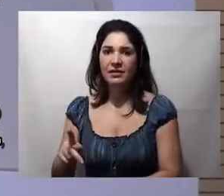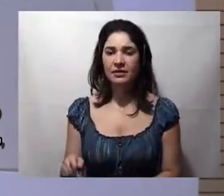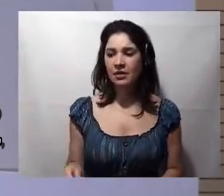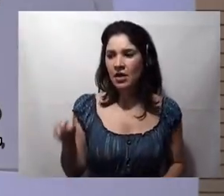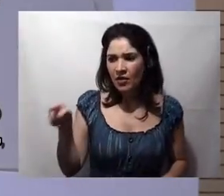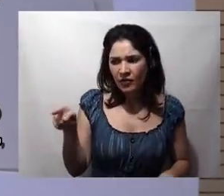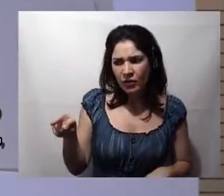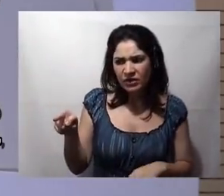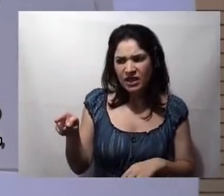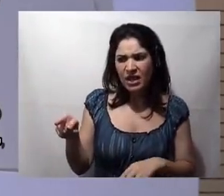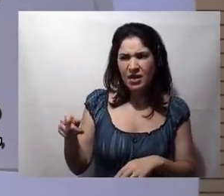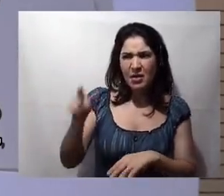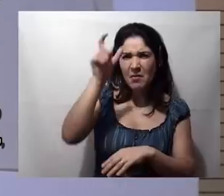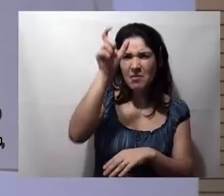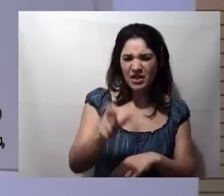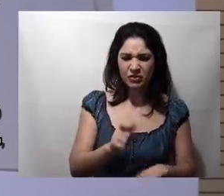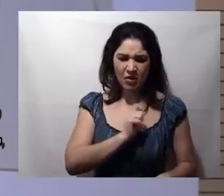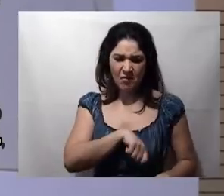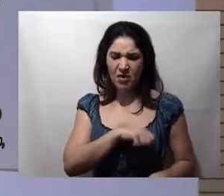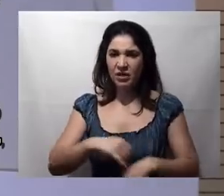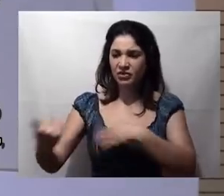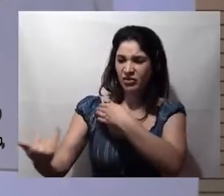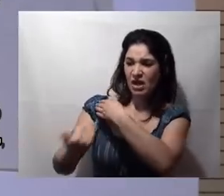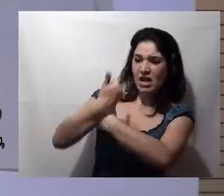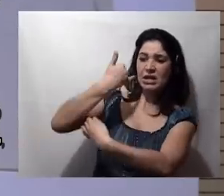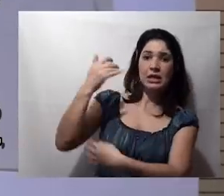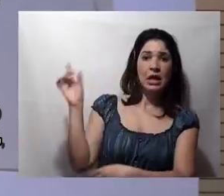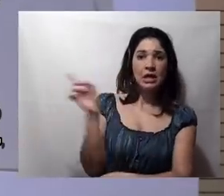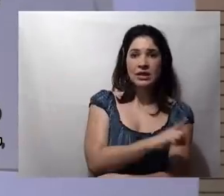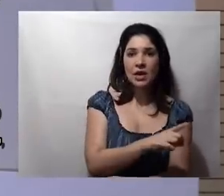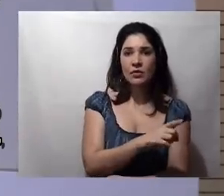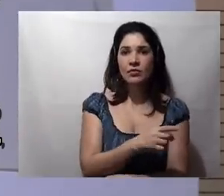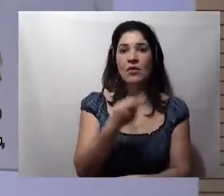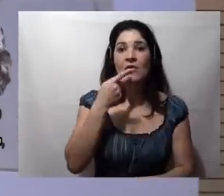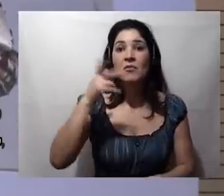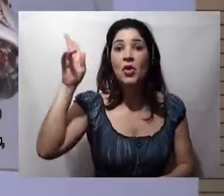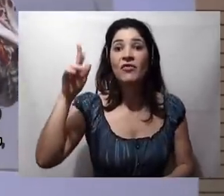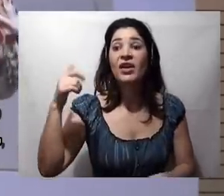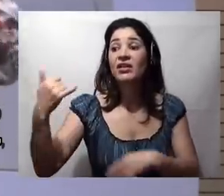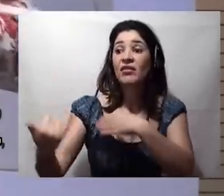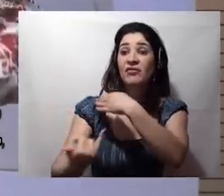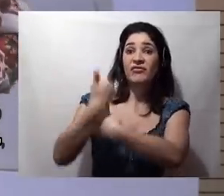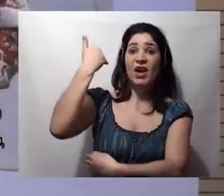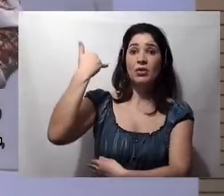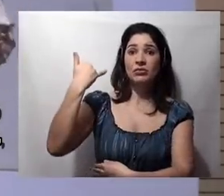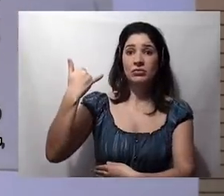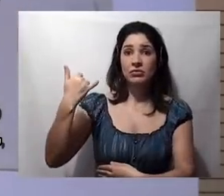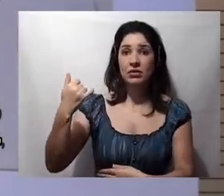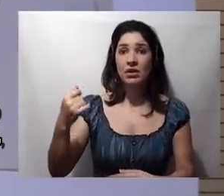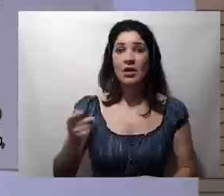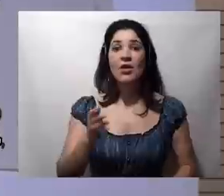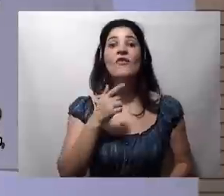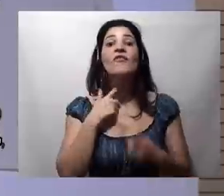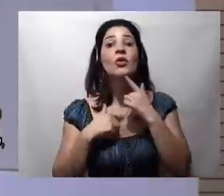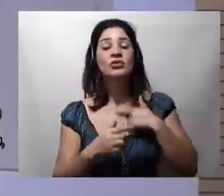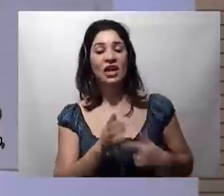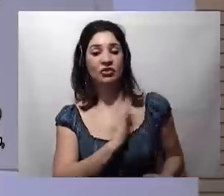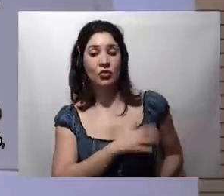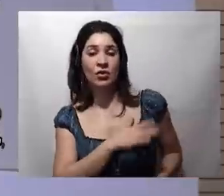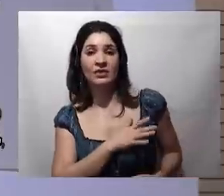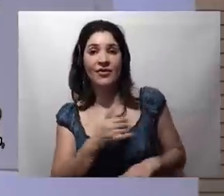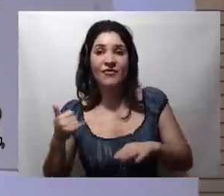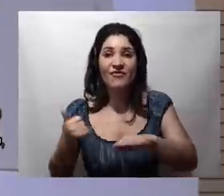profetas de adivinhos que vivem no meio de vós não dei ouvidos aos sonhadores que sempre costumam falar o desejo